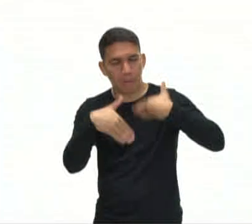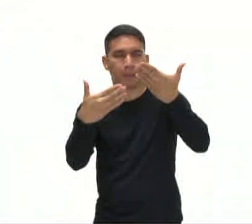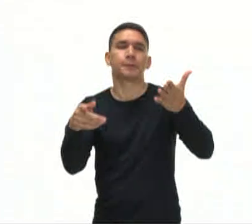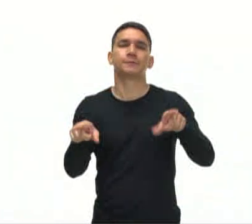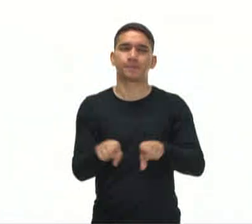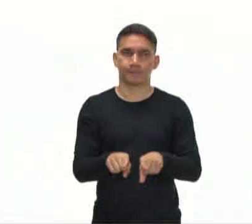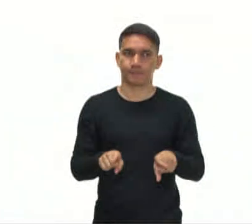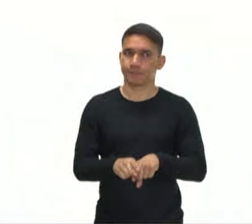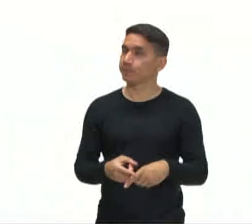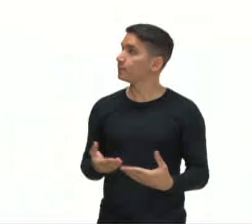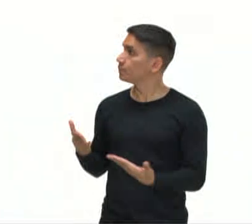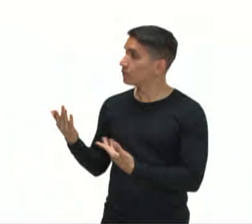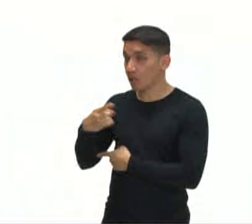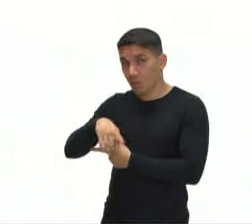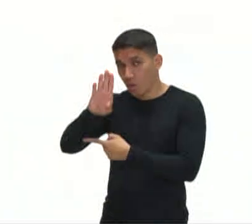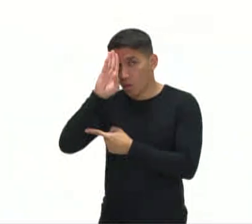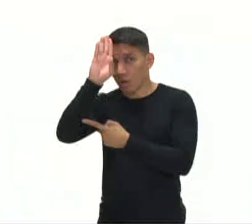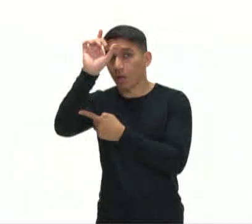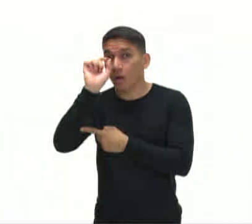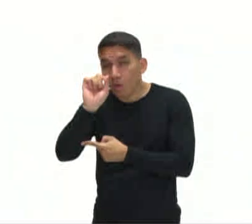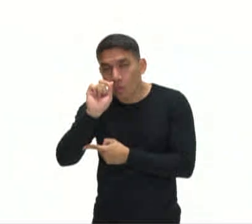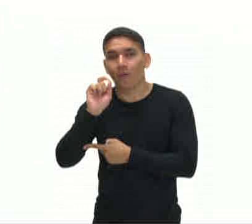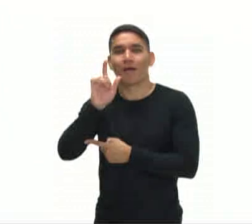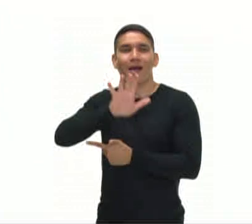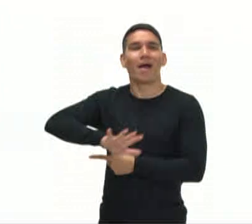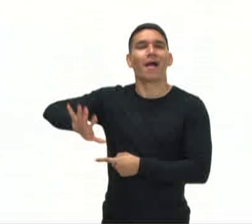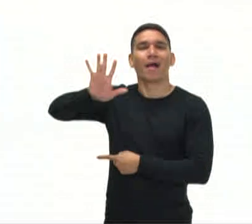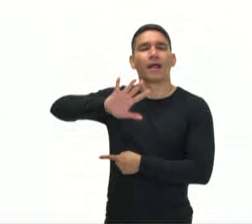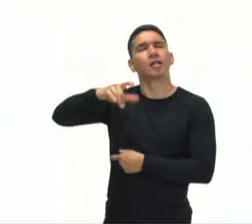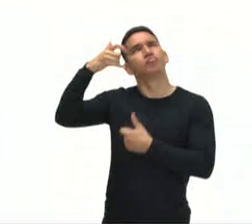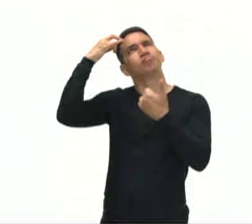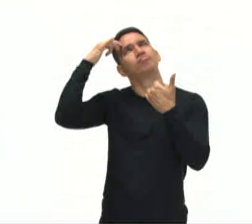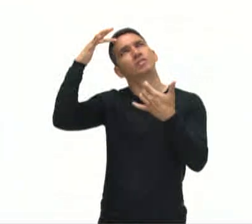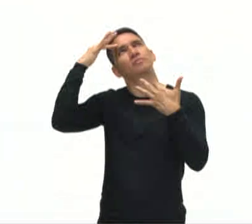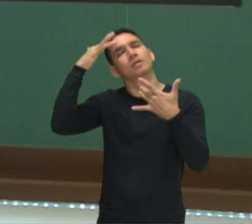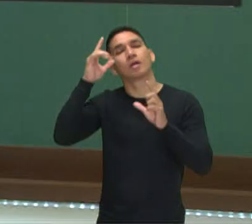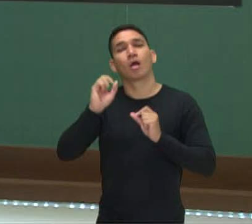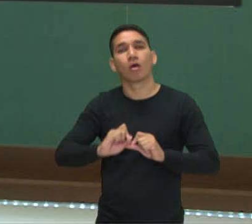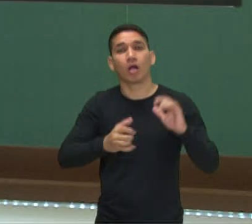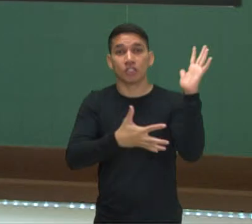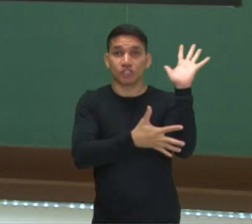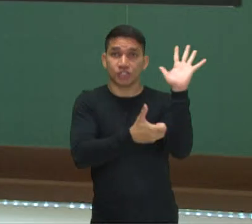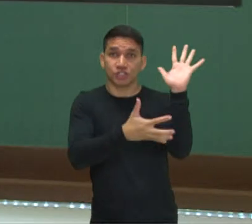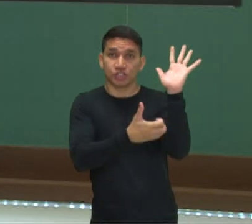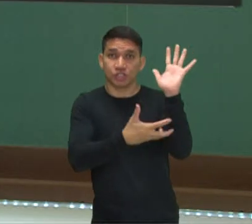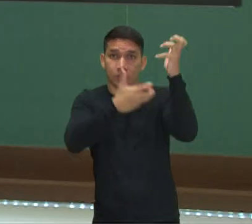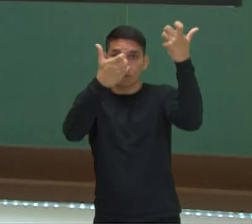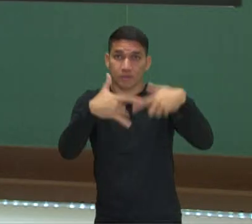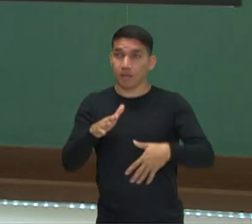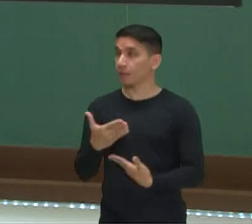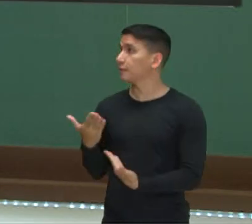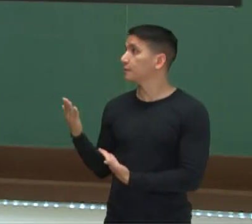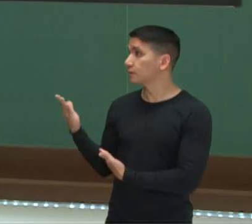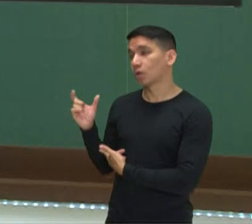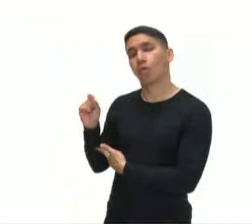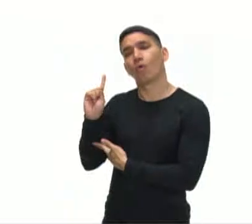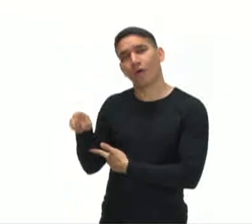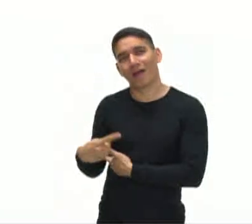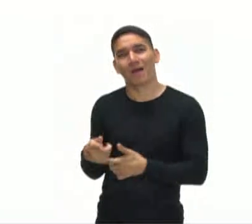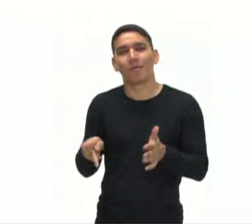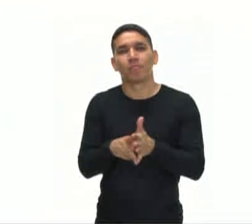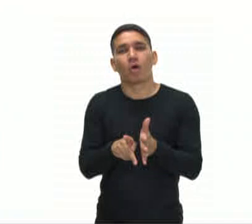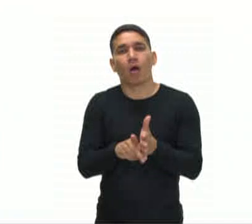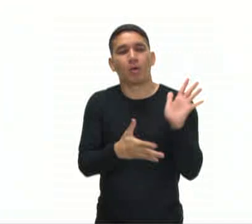desenvolvimento, né? Então, mas principalmente ali, quando eu penso em extrativismo, a gente vai ter essa ideia aqui do ciclo